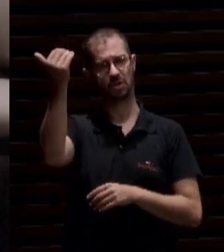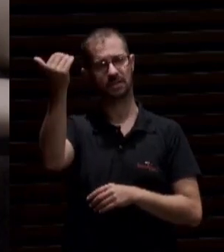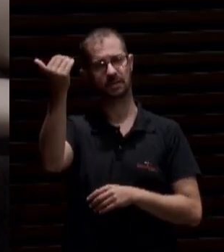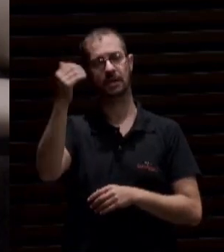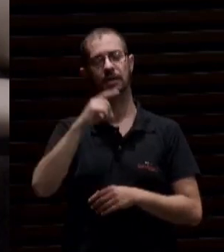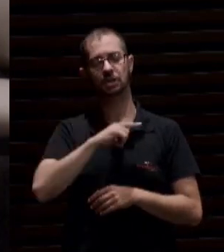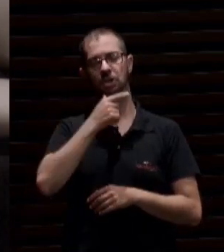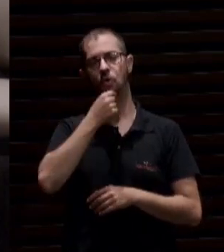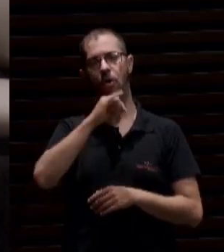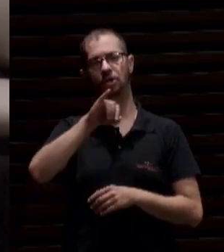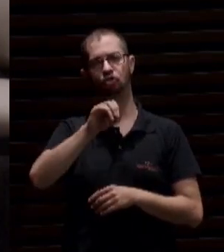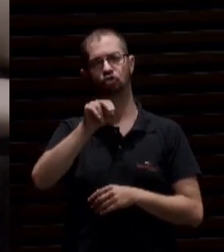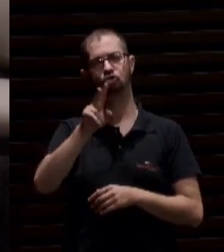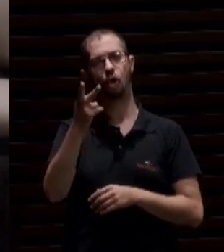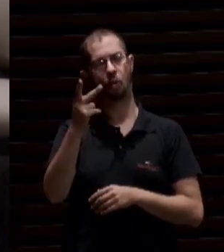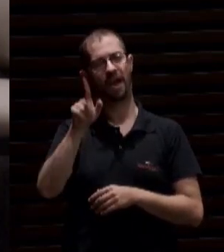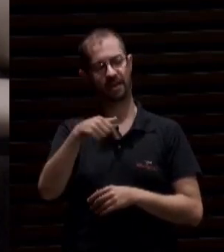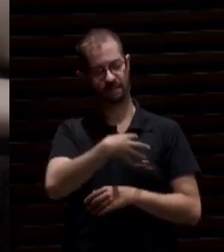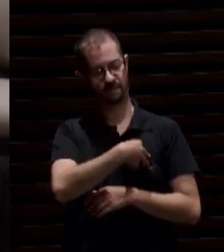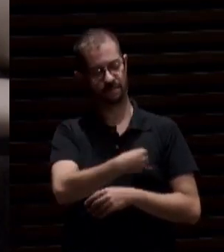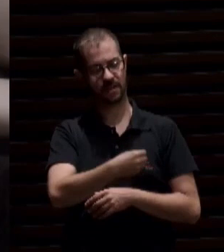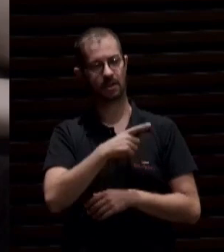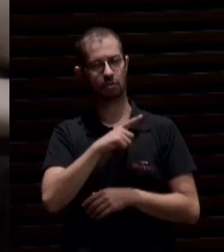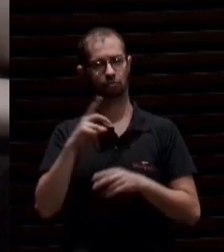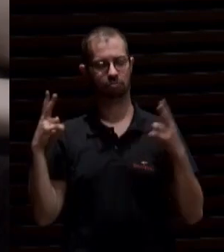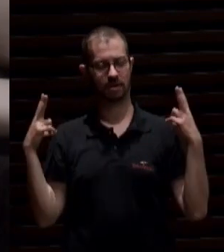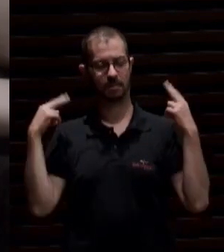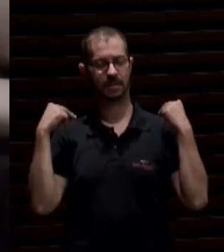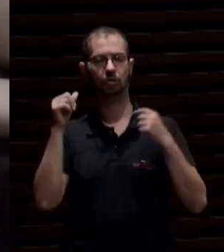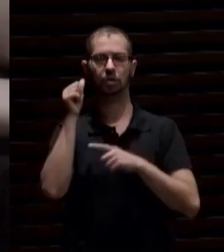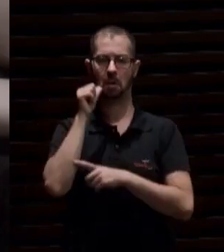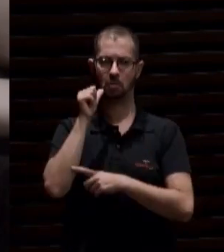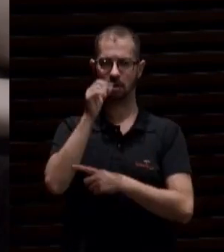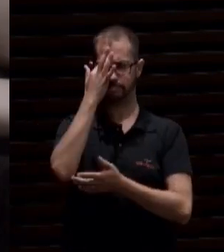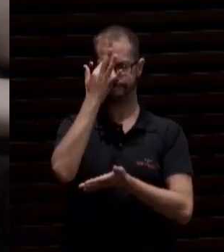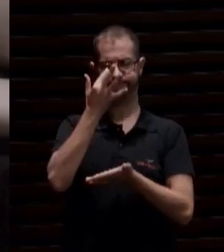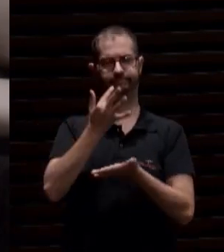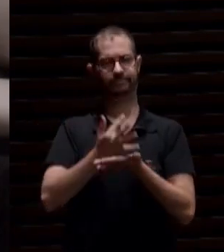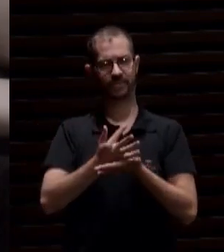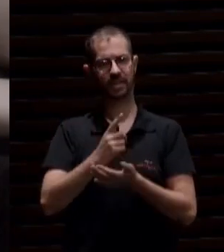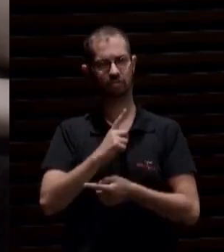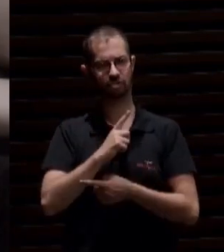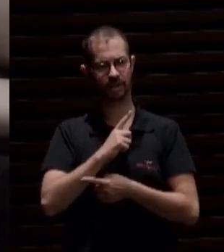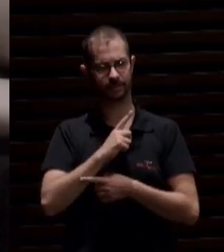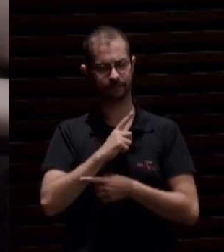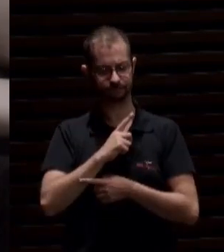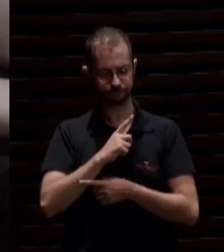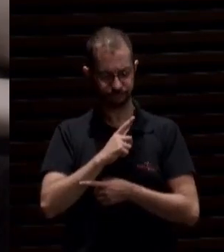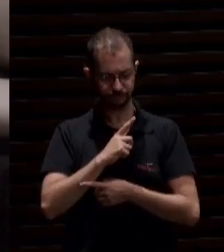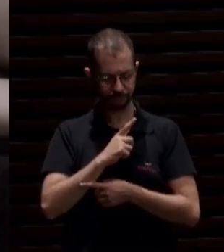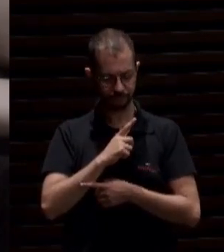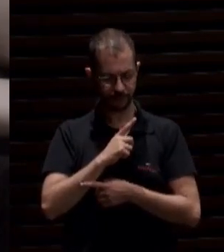Ele era filho de capitão de um navio mercante e de uma mulher de fé fervorosa. Mais tarde, ele entraria no ramo do pai e